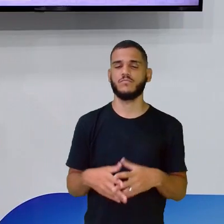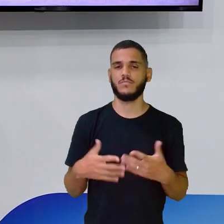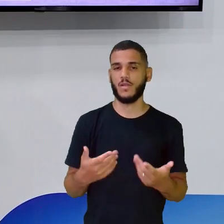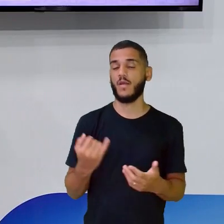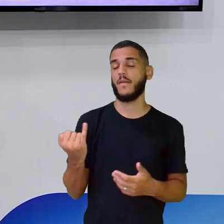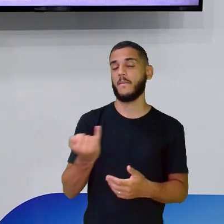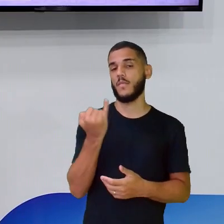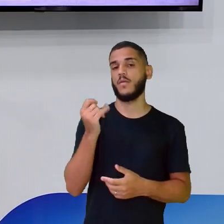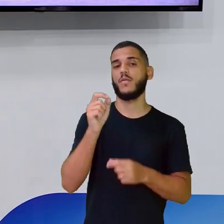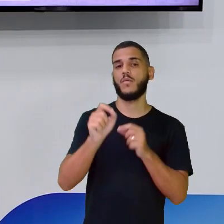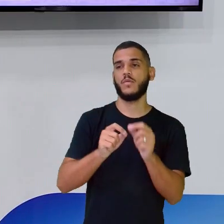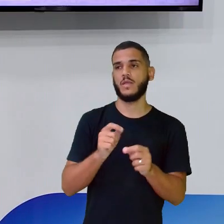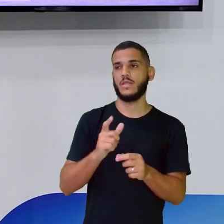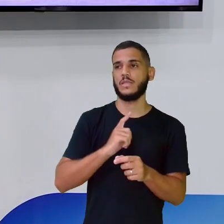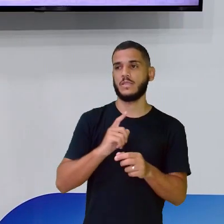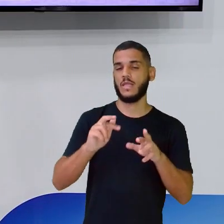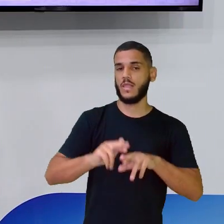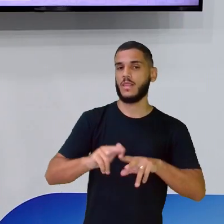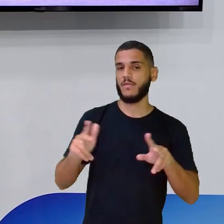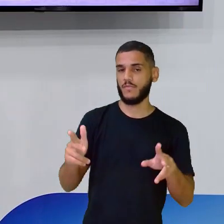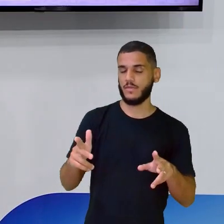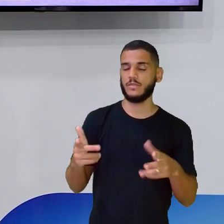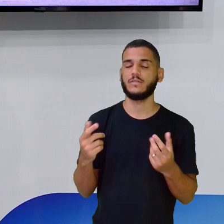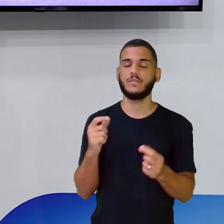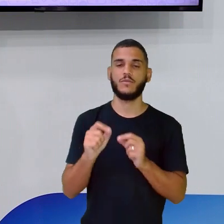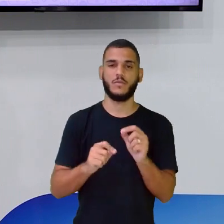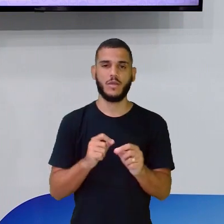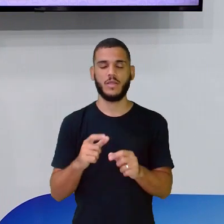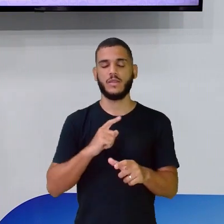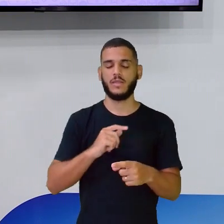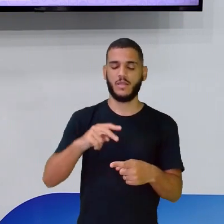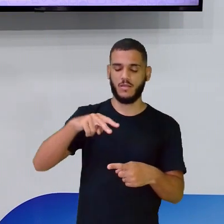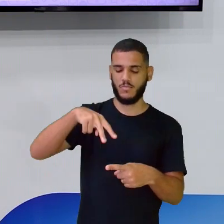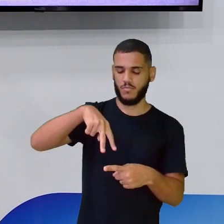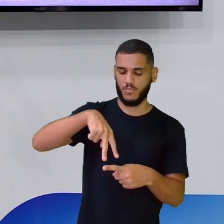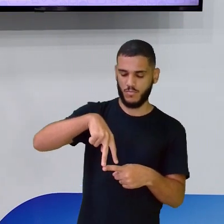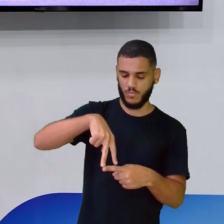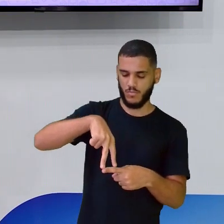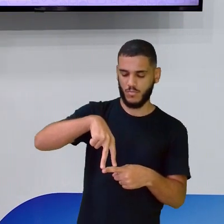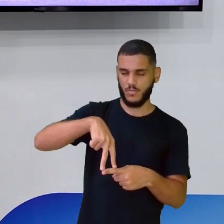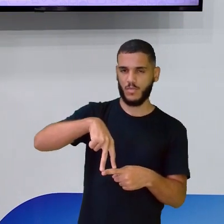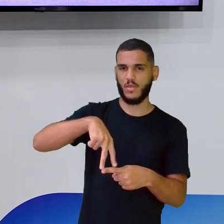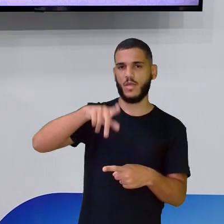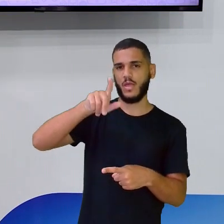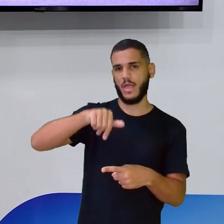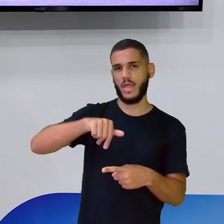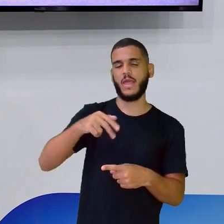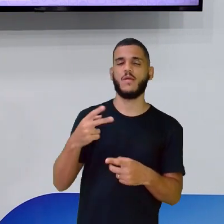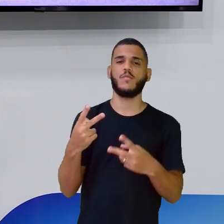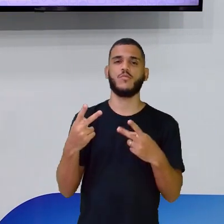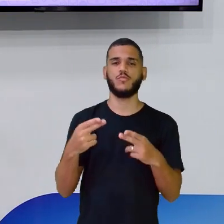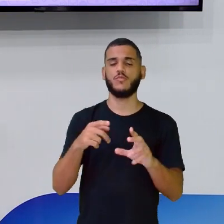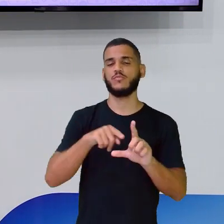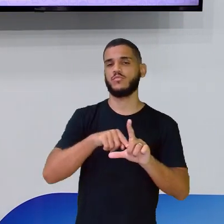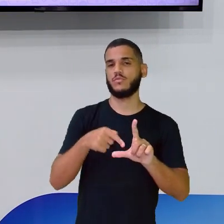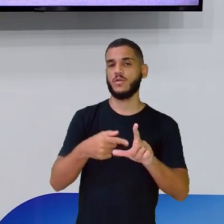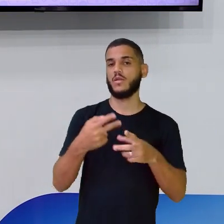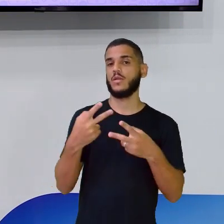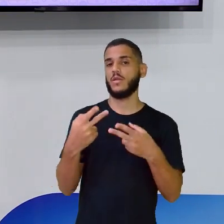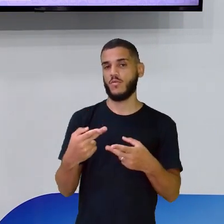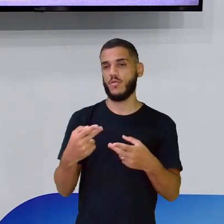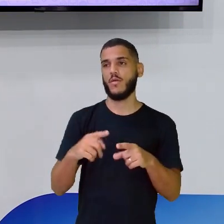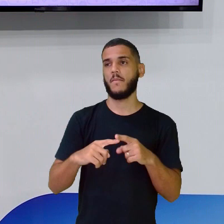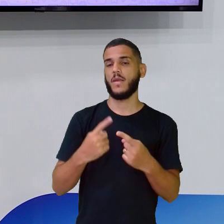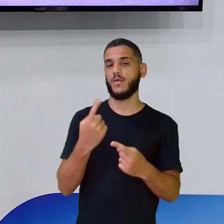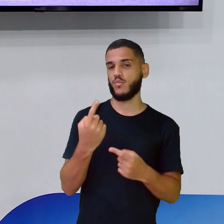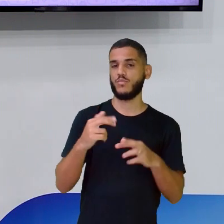O importante é destacar, triângulo isósceles, 2 lados com medidas iguais. Um dos lados é diferente. E eu tenho